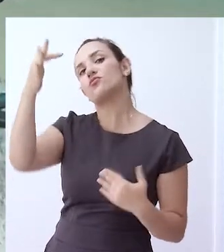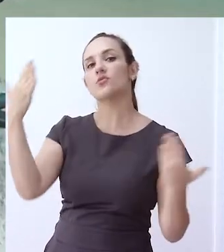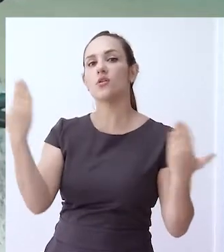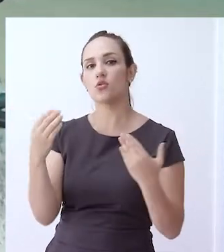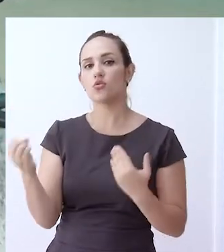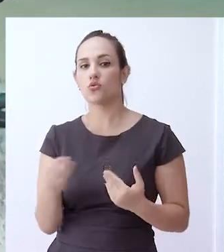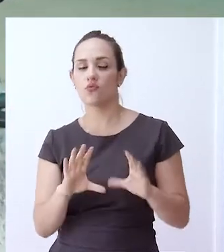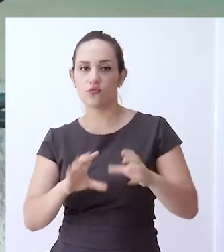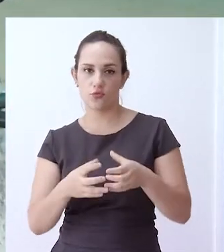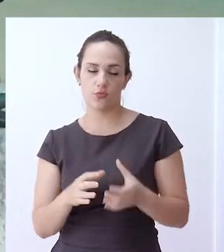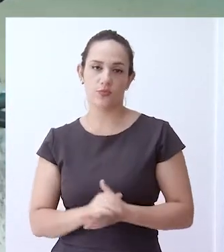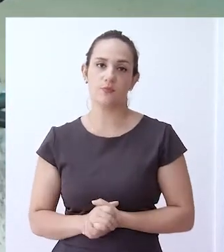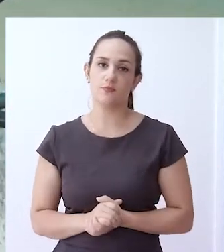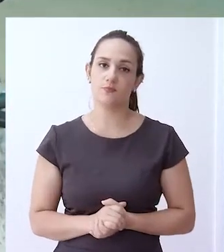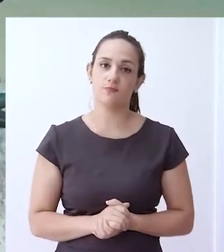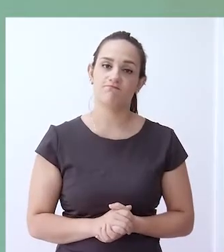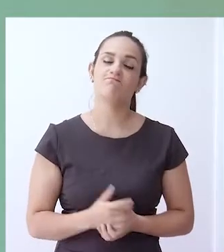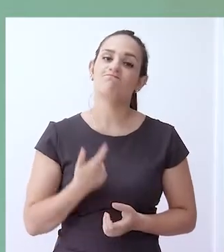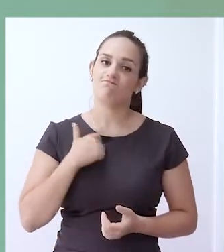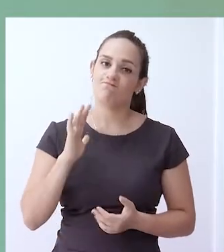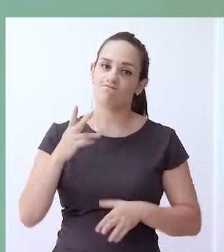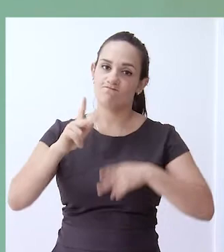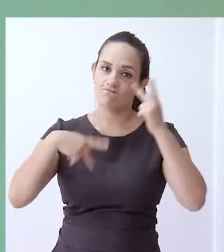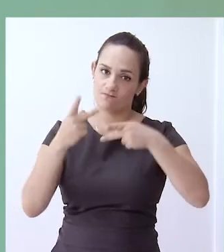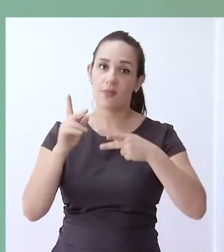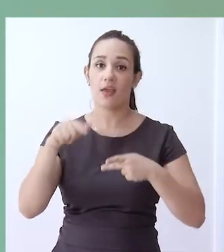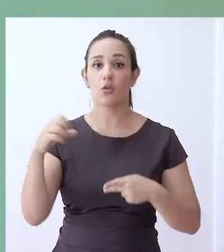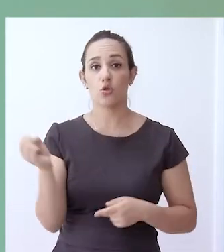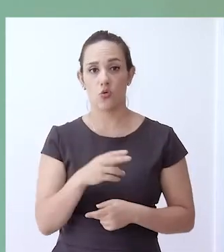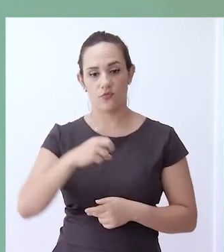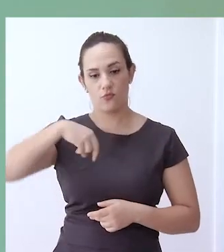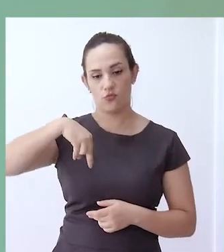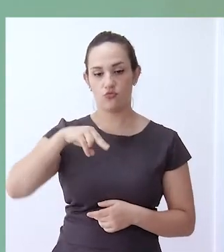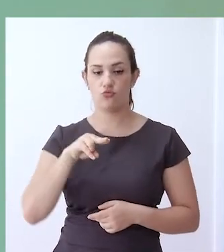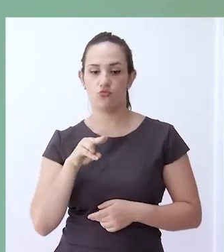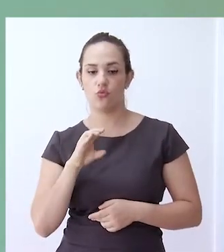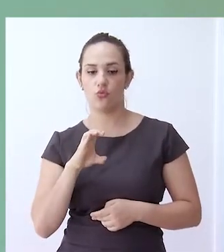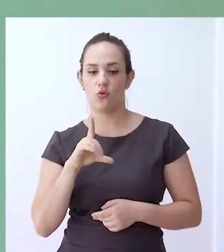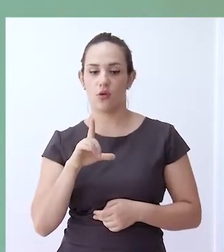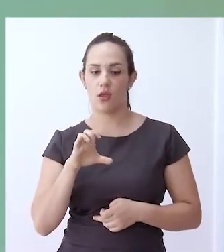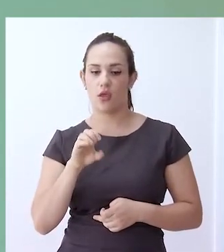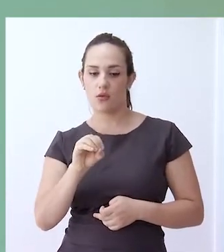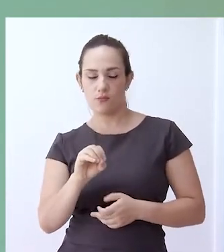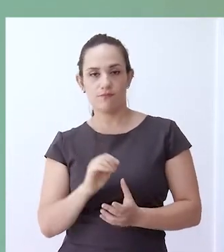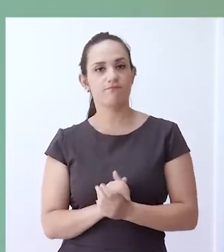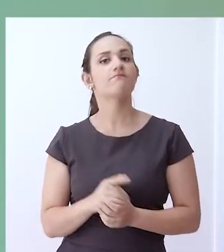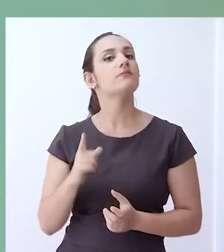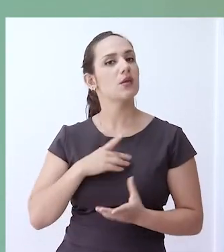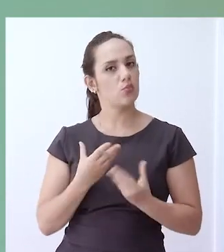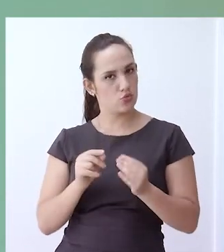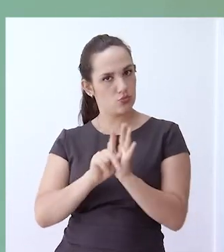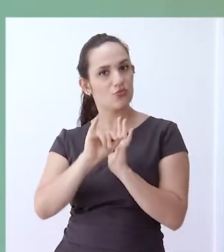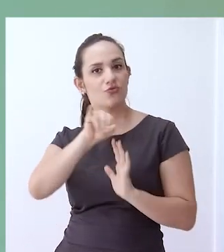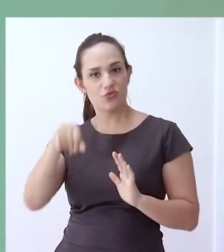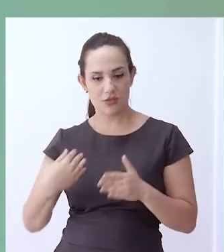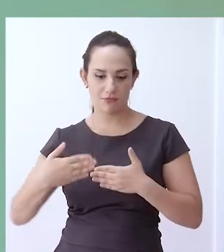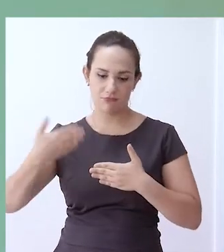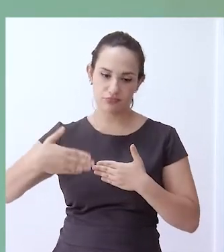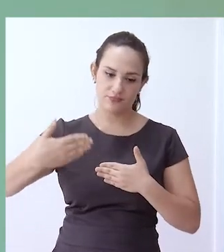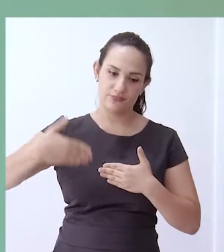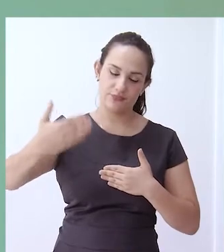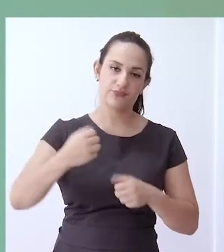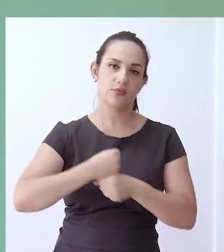as perspectivas aí para o novo núcleo? Nosso núcleo, como eu disse no começo, ele é um núcleo novo. Nós temos